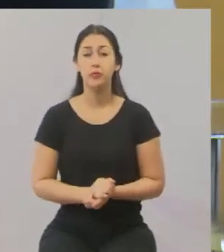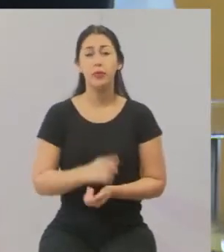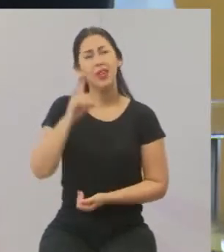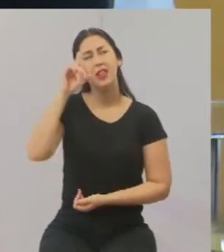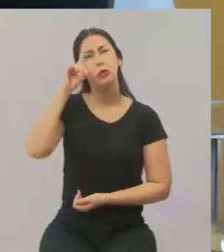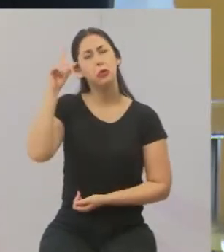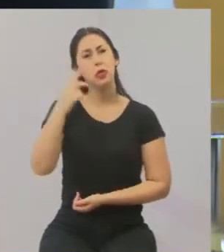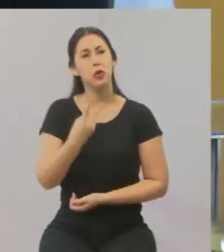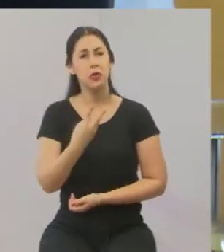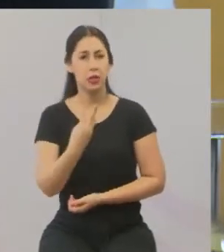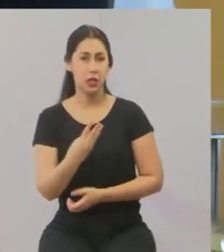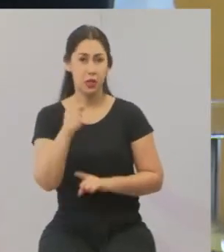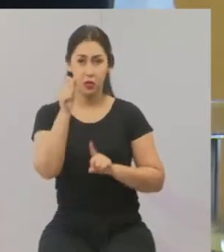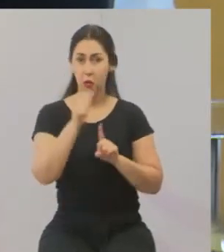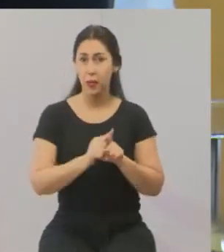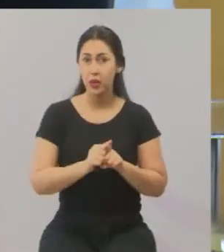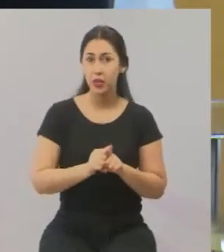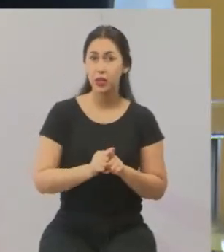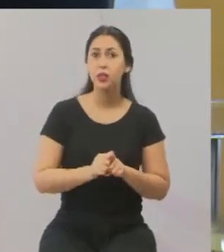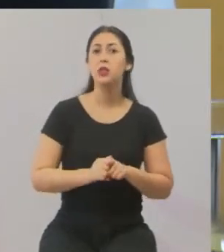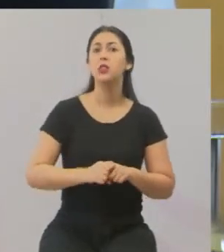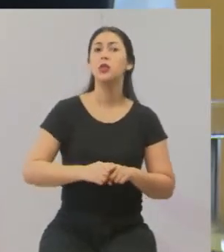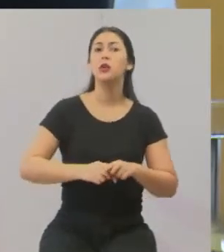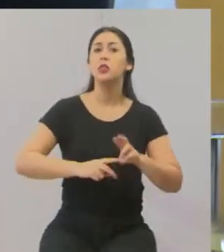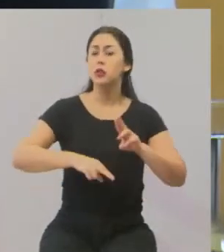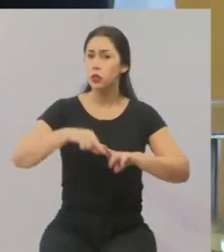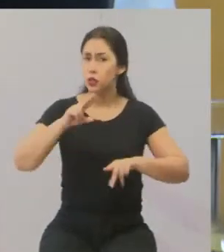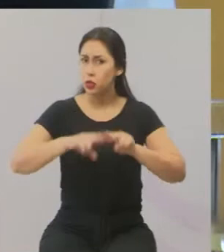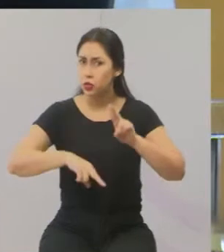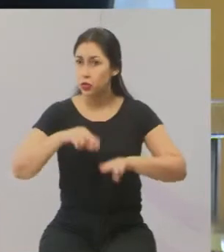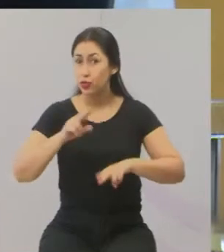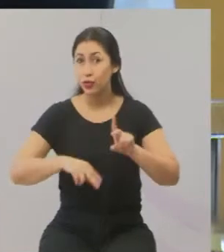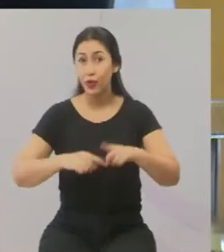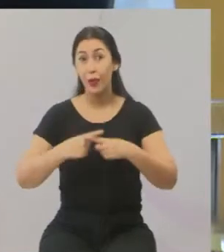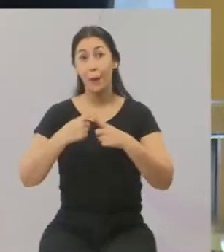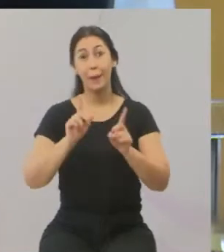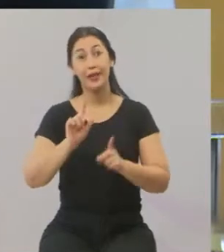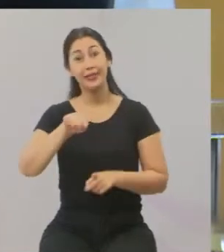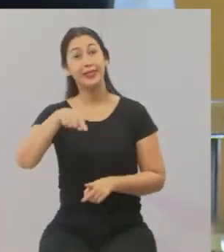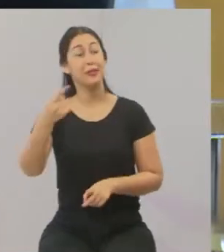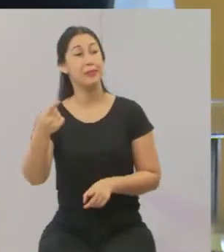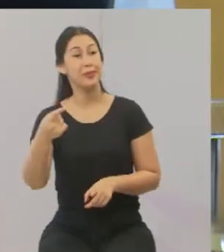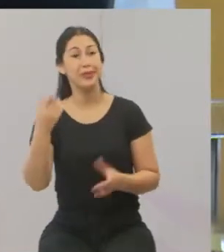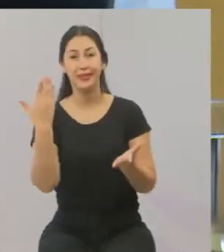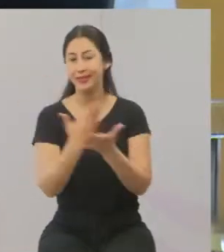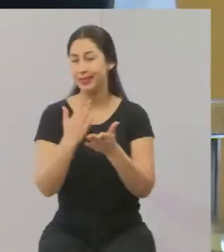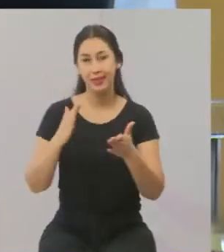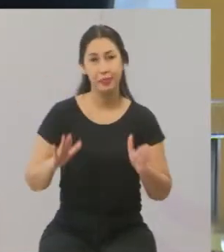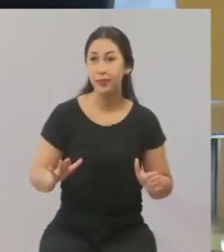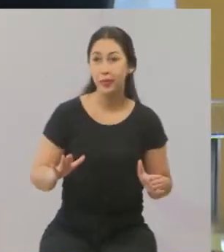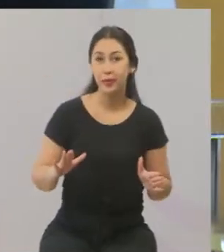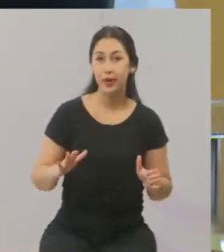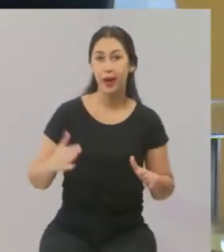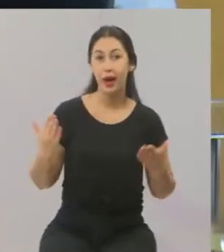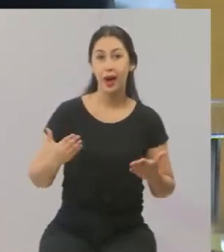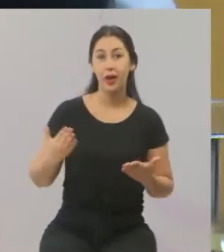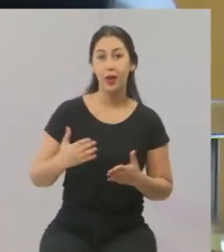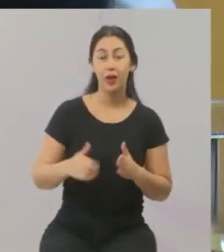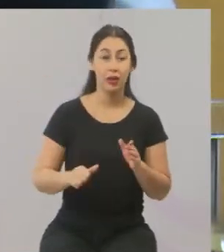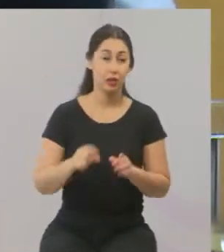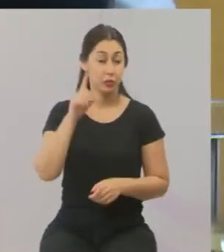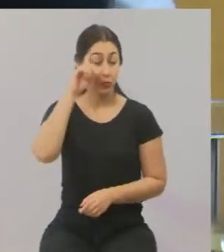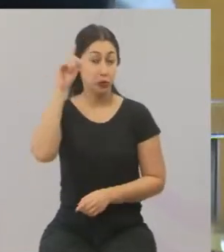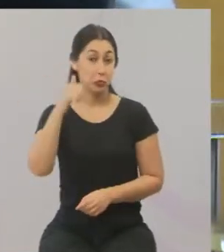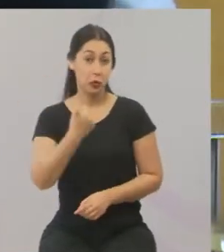junho do decorrente, foi prorrogada, mas em 31 de julho encerrou-se o seu prazo de vigência e já a partir de 1º de agosto